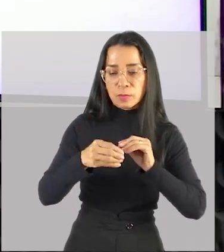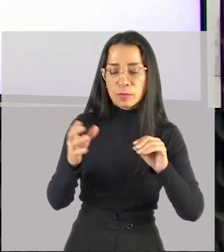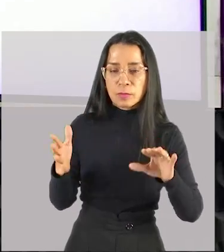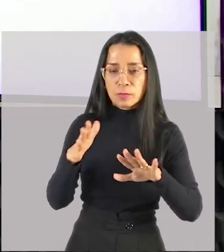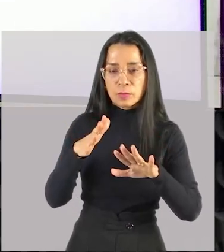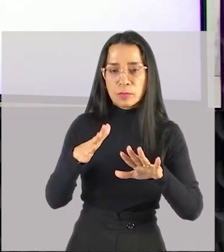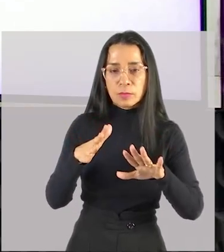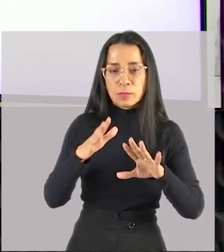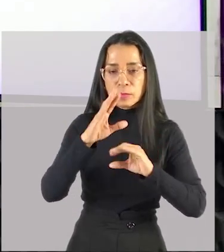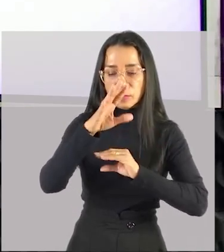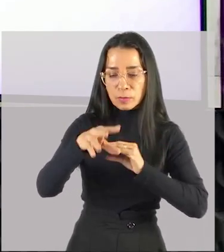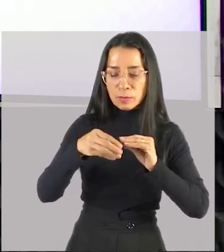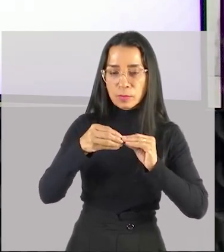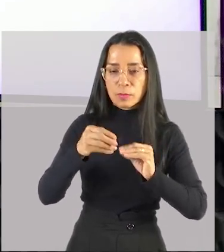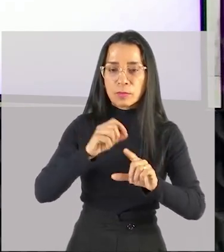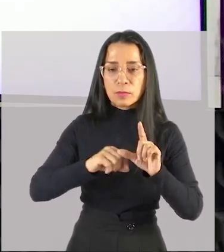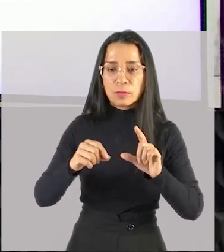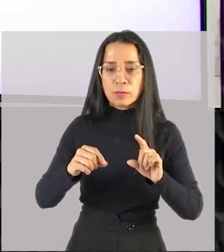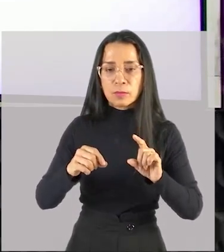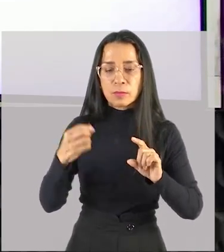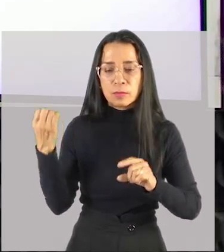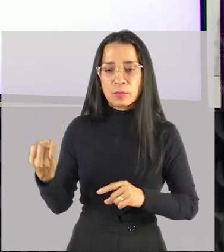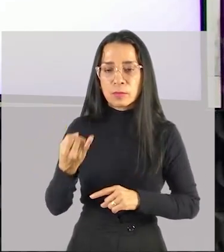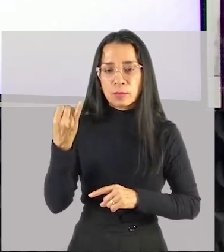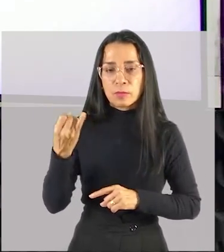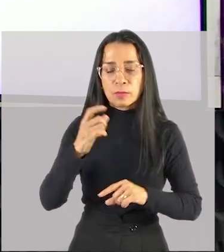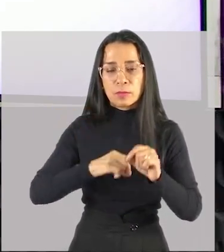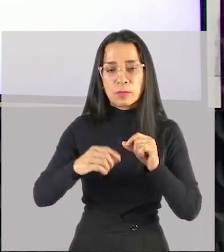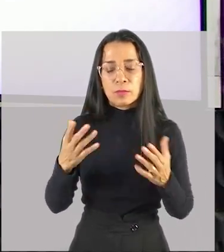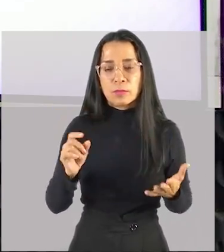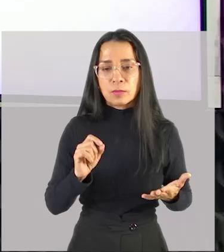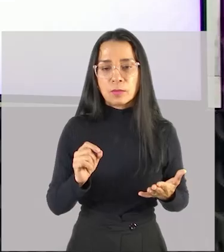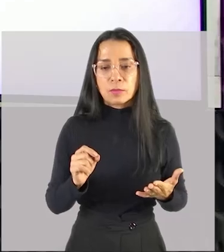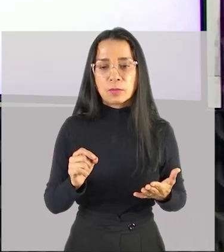nessa reflexão filosófica, essa relevância,